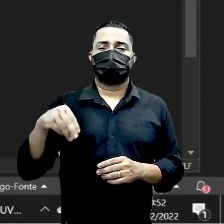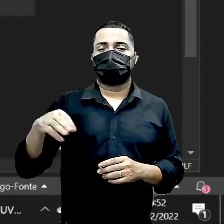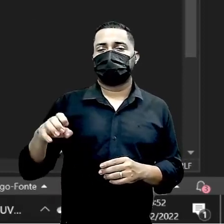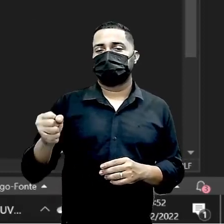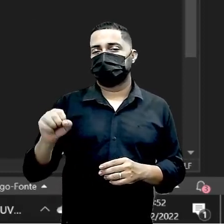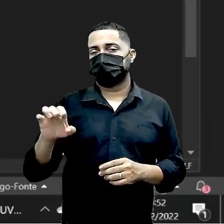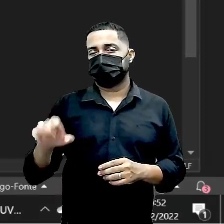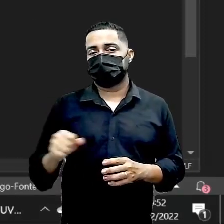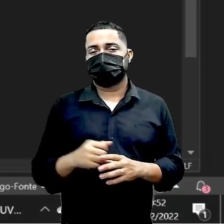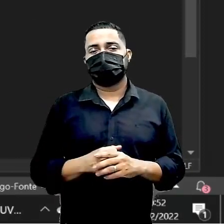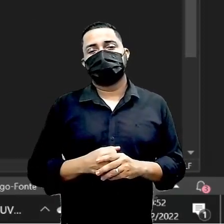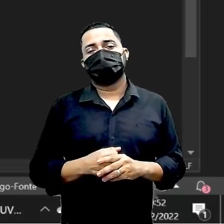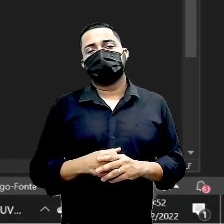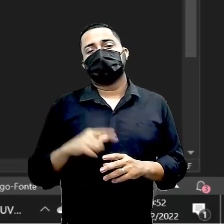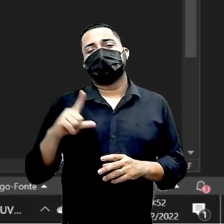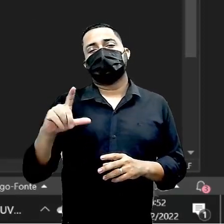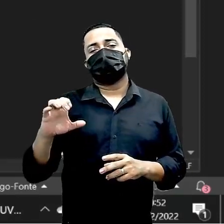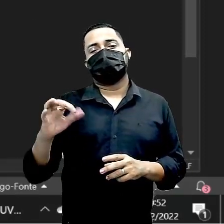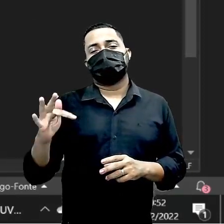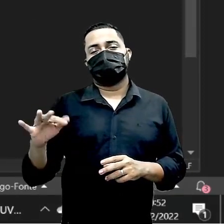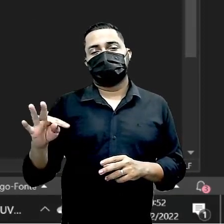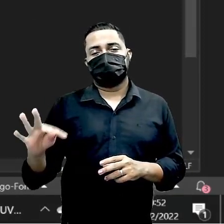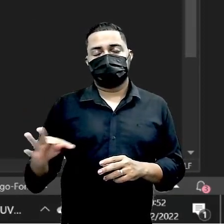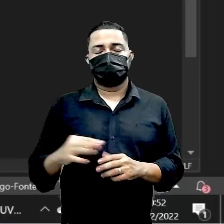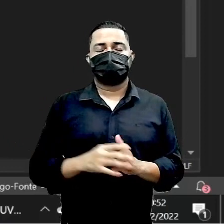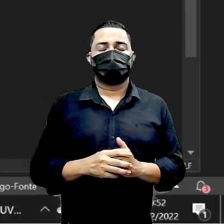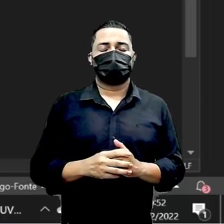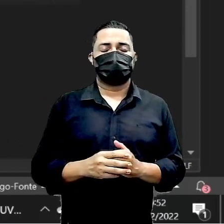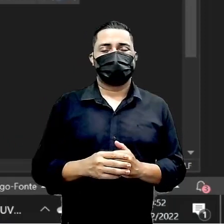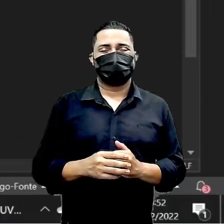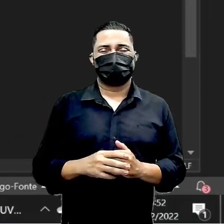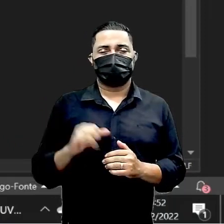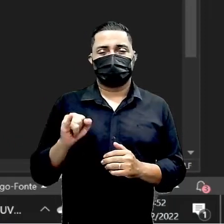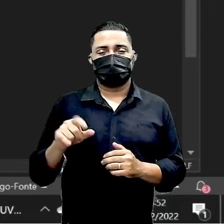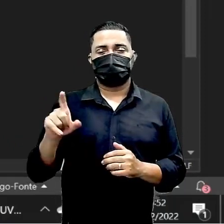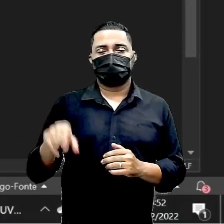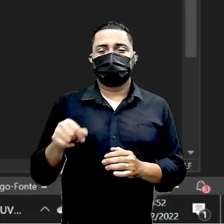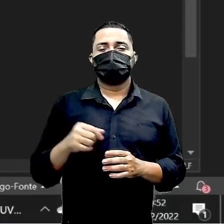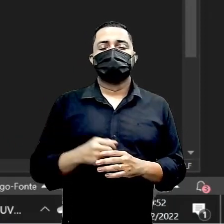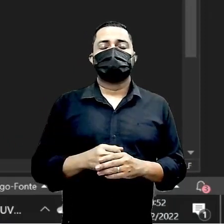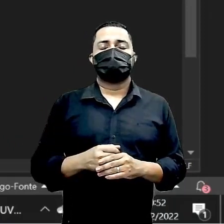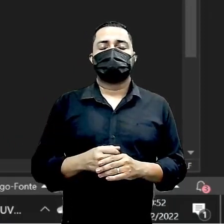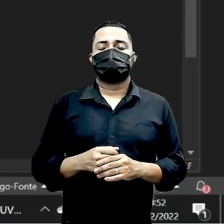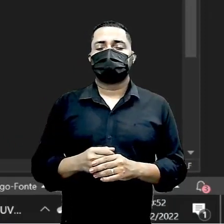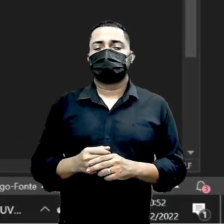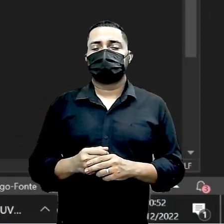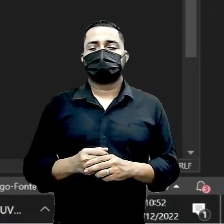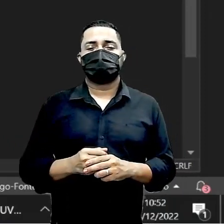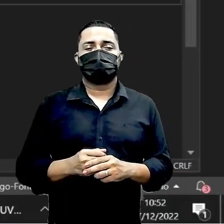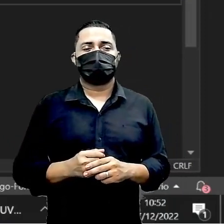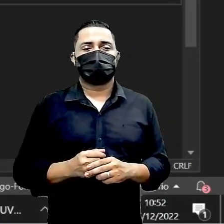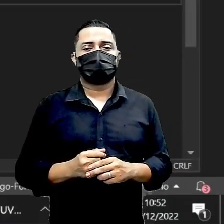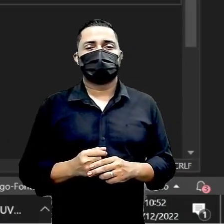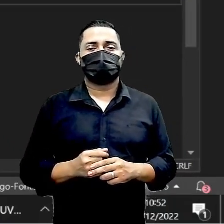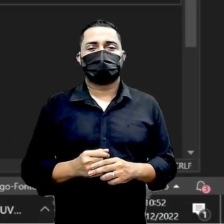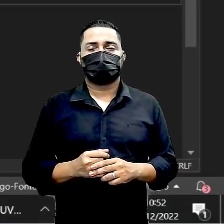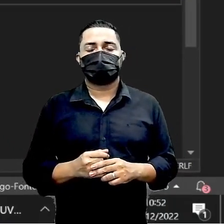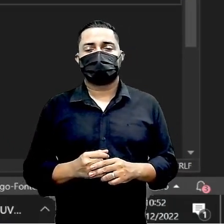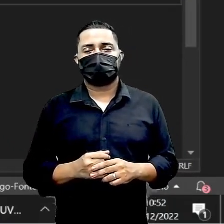mouse.current.left button. Se for pressionado,